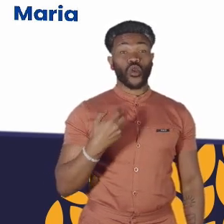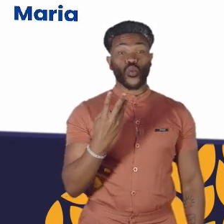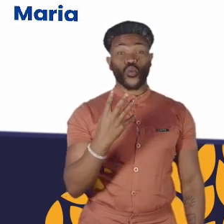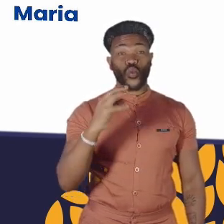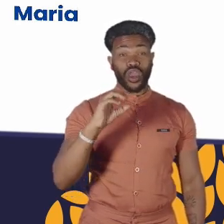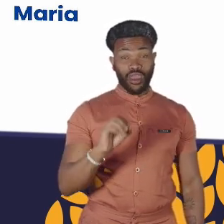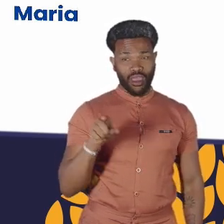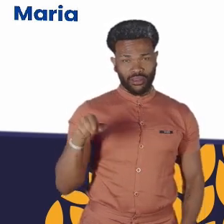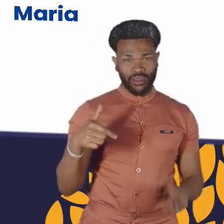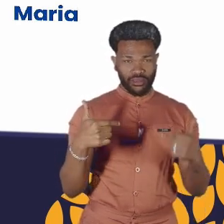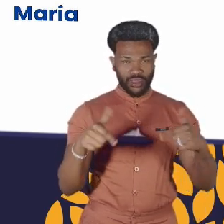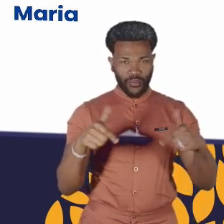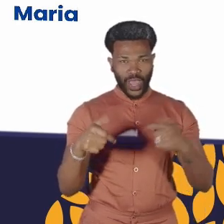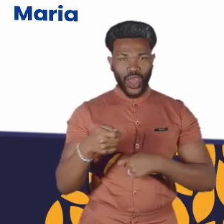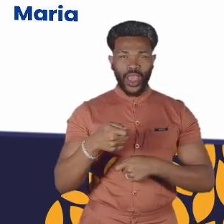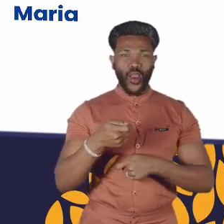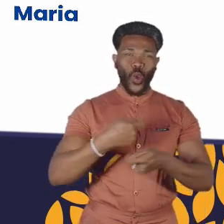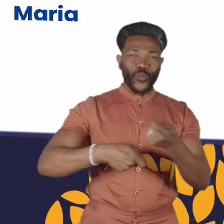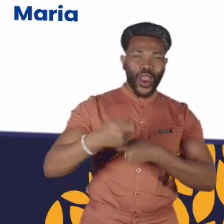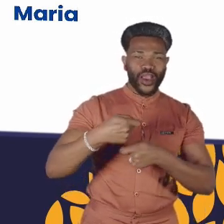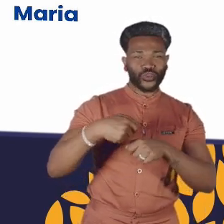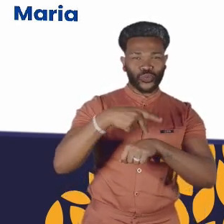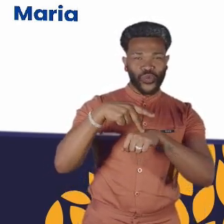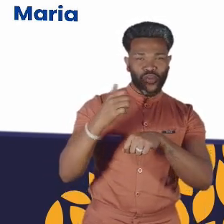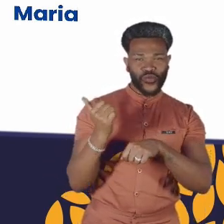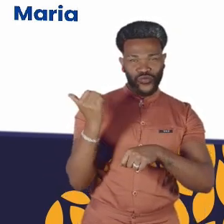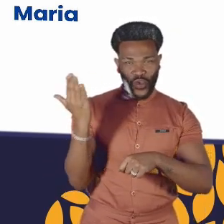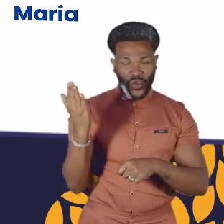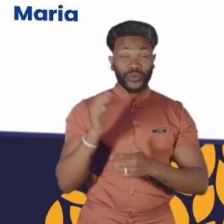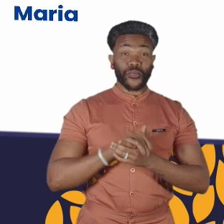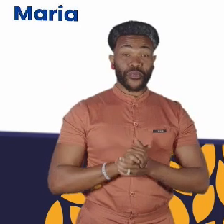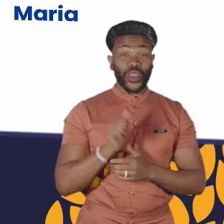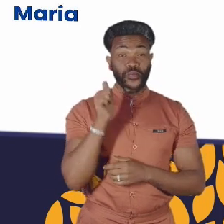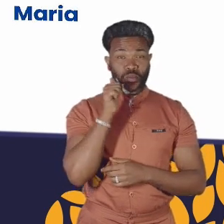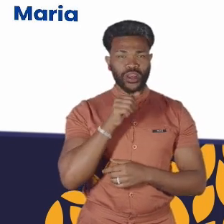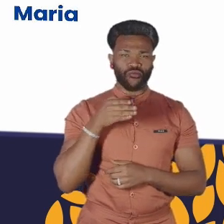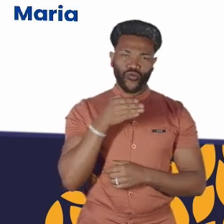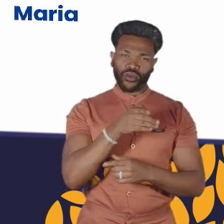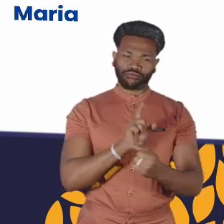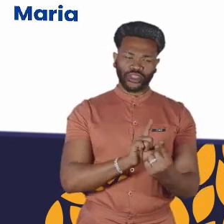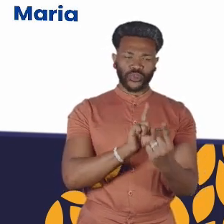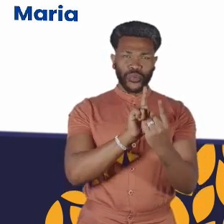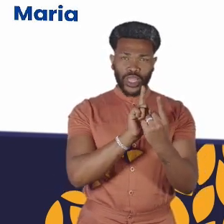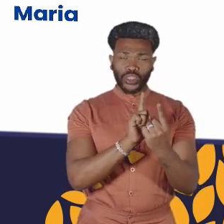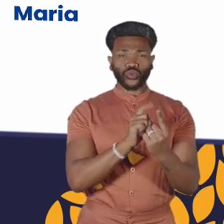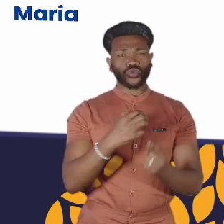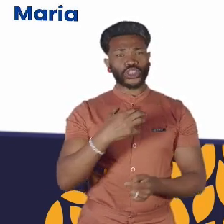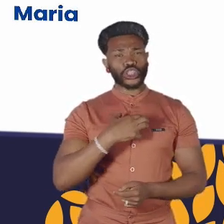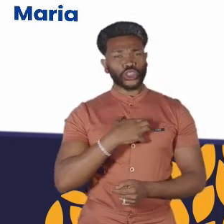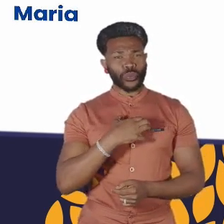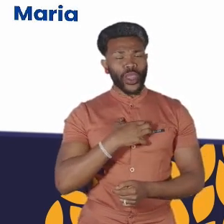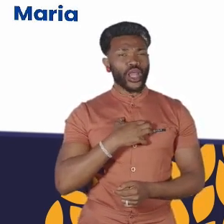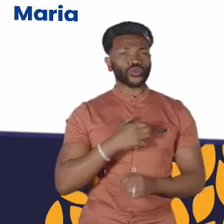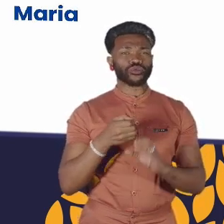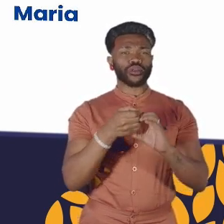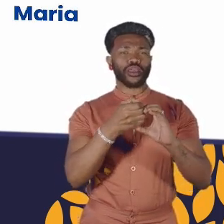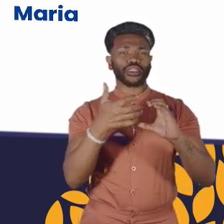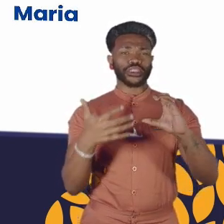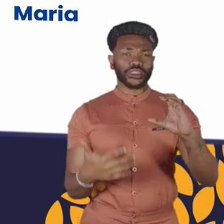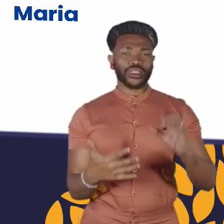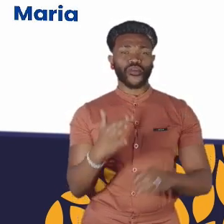anos, trabalha com comércio exterior. E a Maria chegou no consultório apresentando ali sintomas característicos